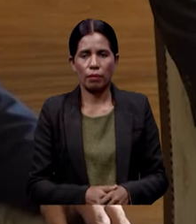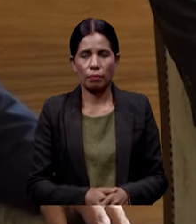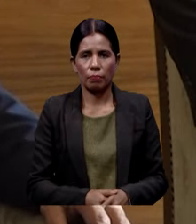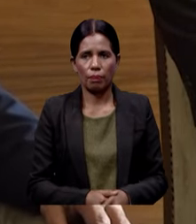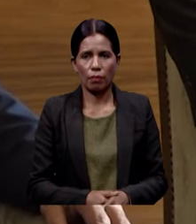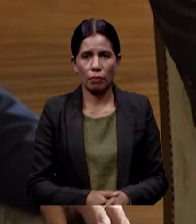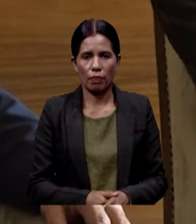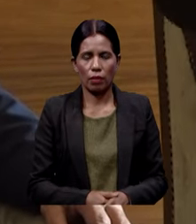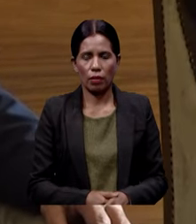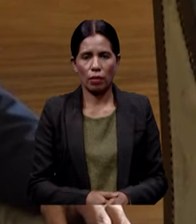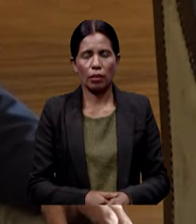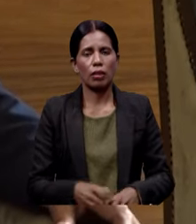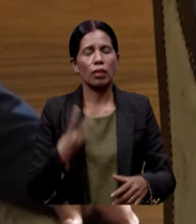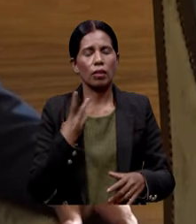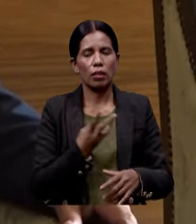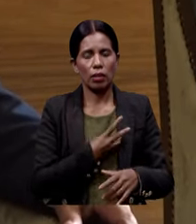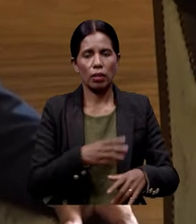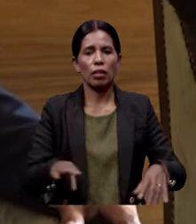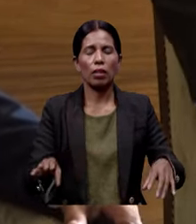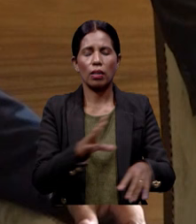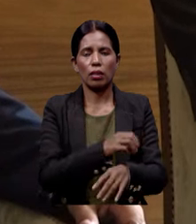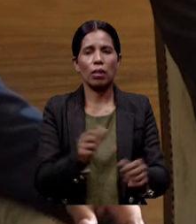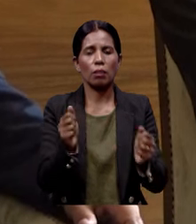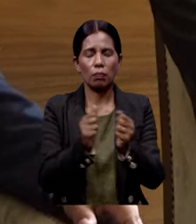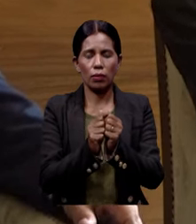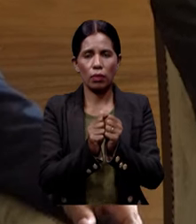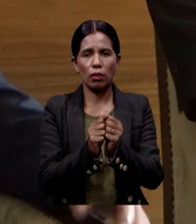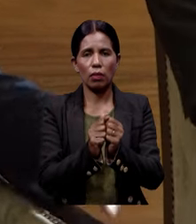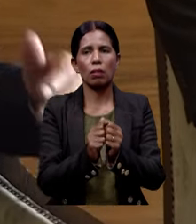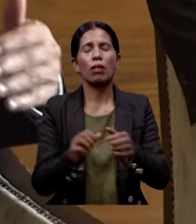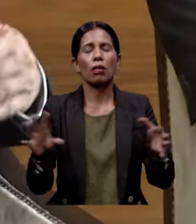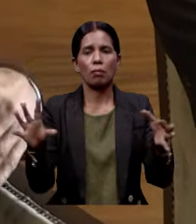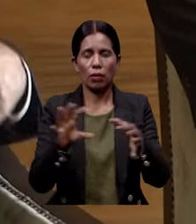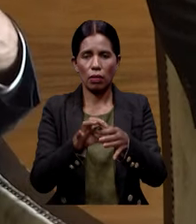a relação guia e da cara